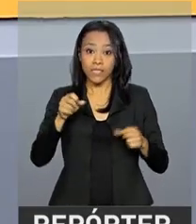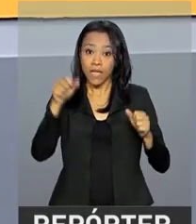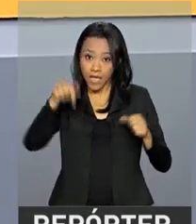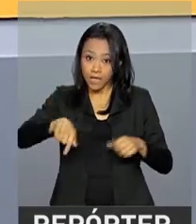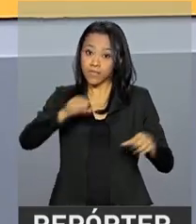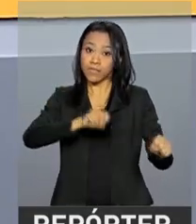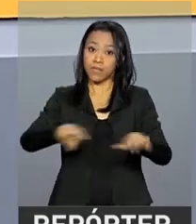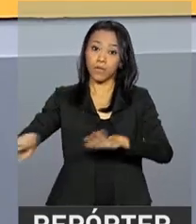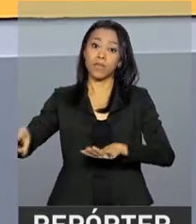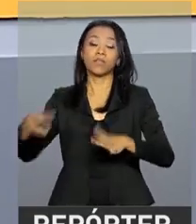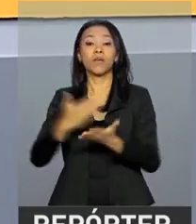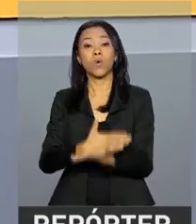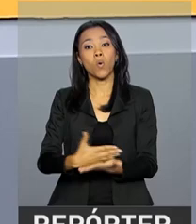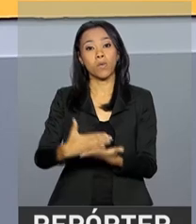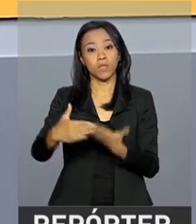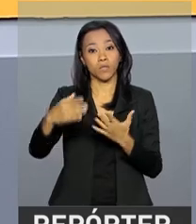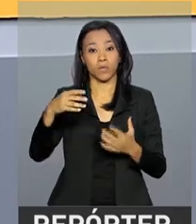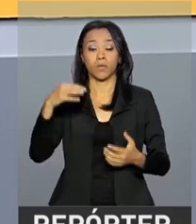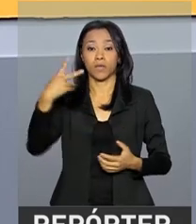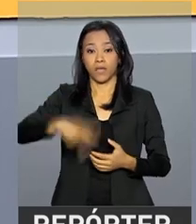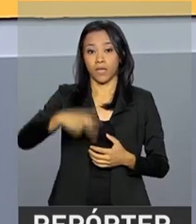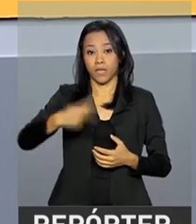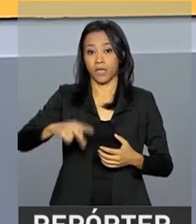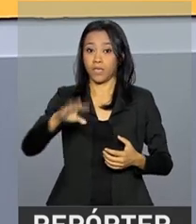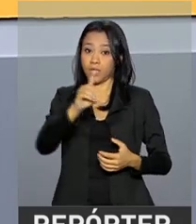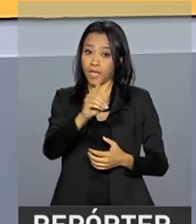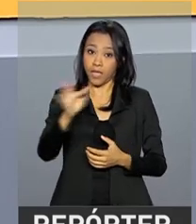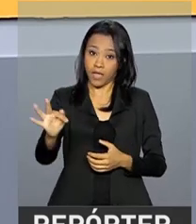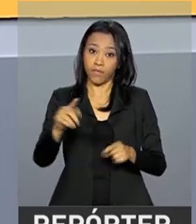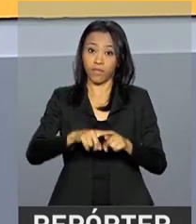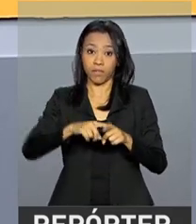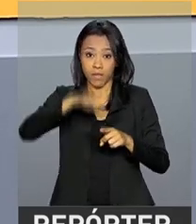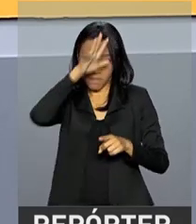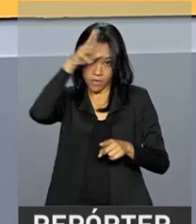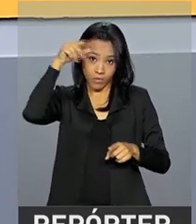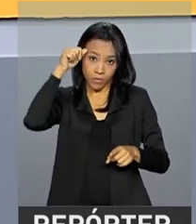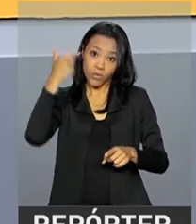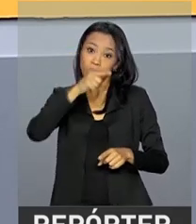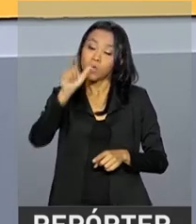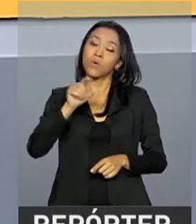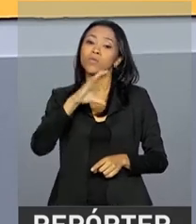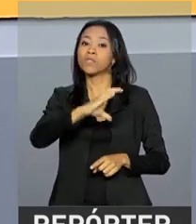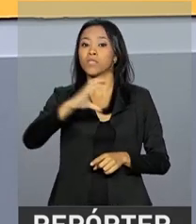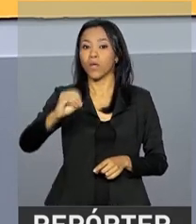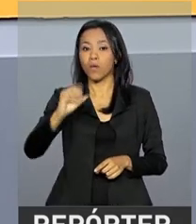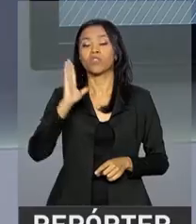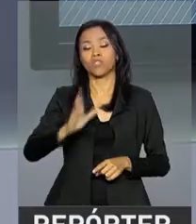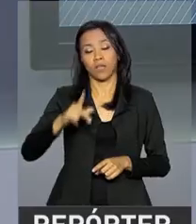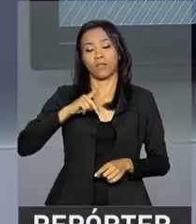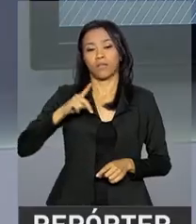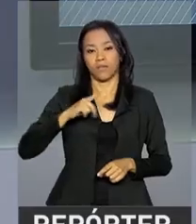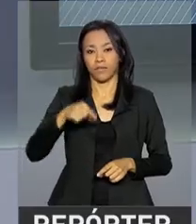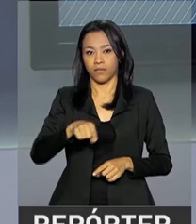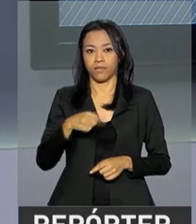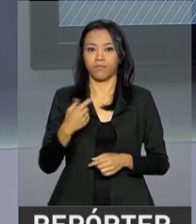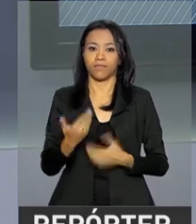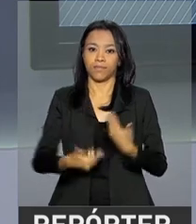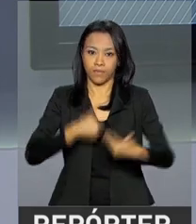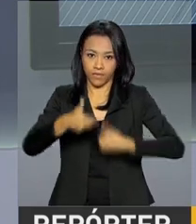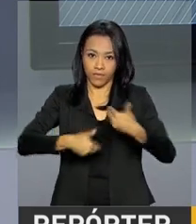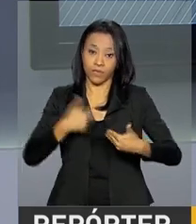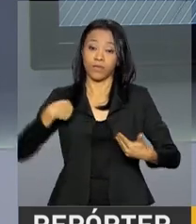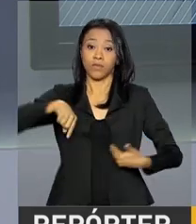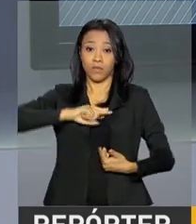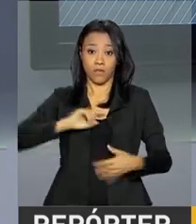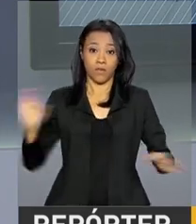semana no Distrito Federal e no Mato Grosso. Os outros estados do Centro-Oeste já contam com esse alerta. E nós ficamos por aqui.